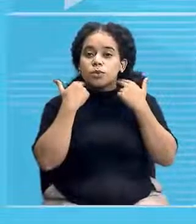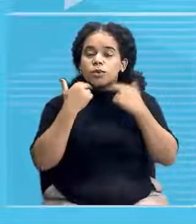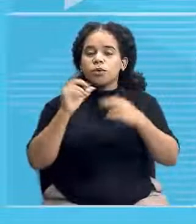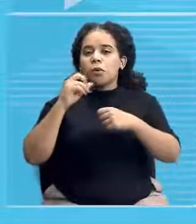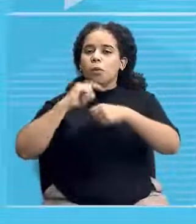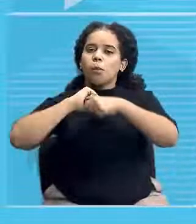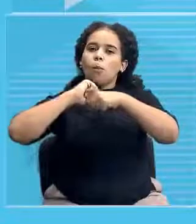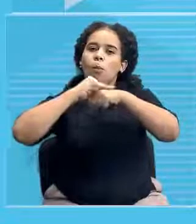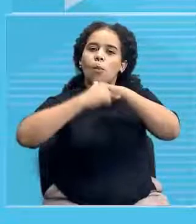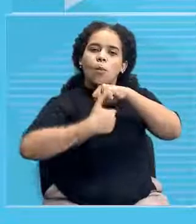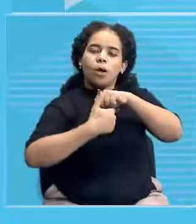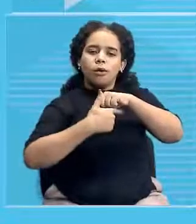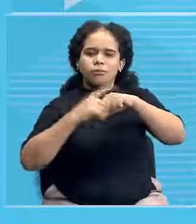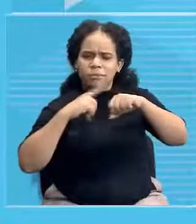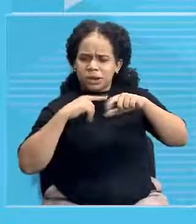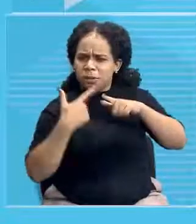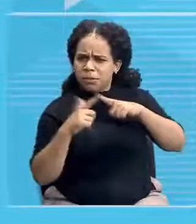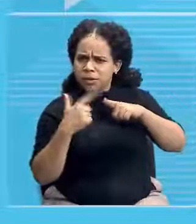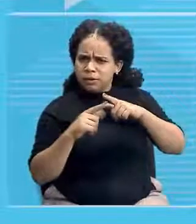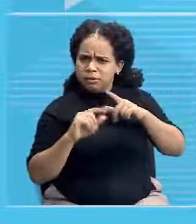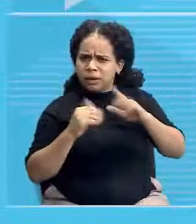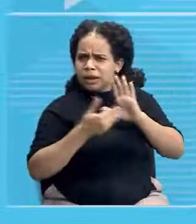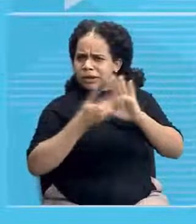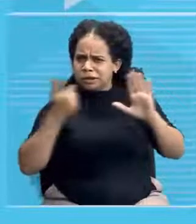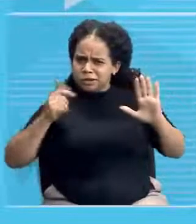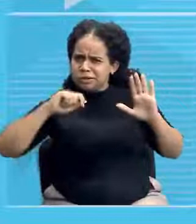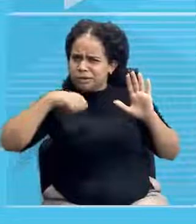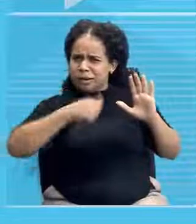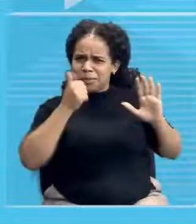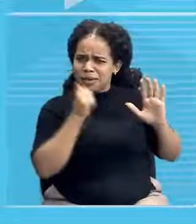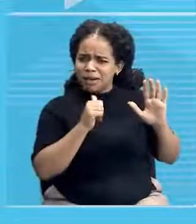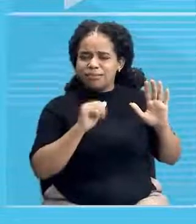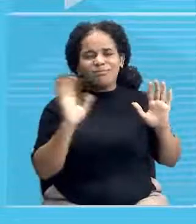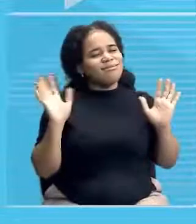que não. Ela vai deixar de ser menina? Não.